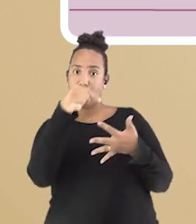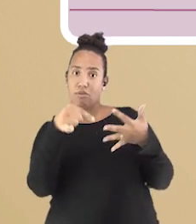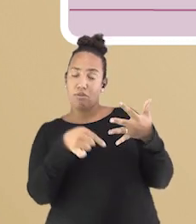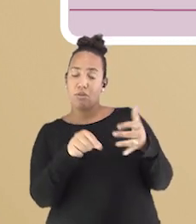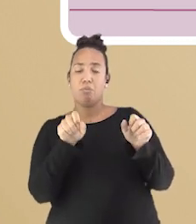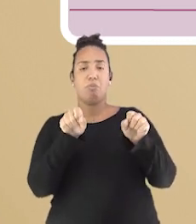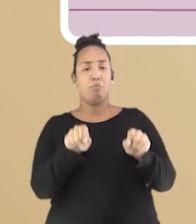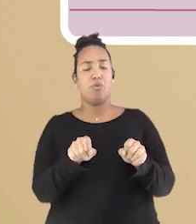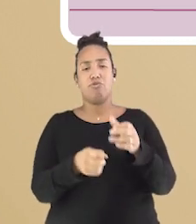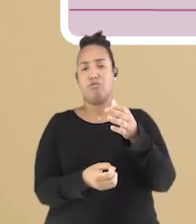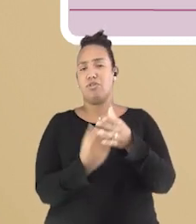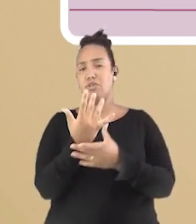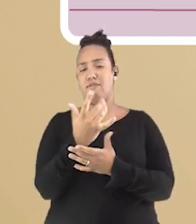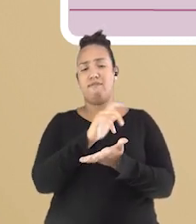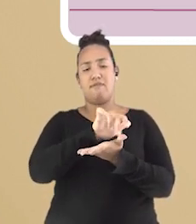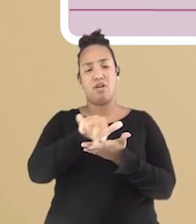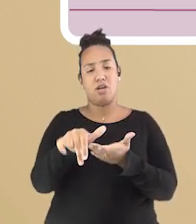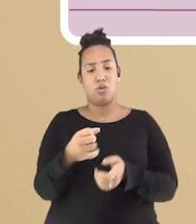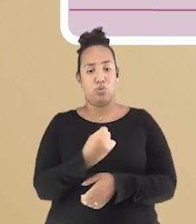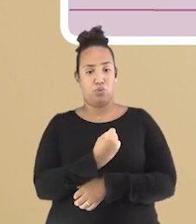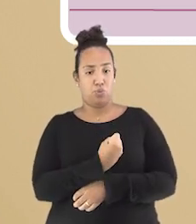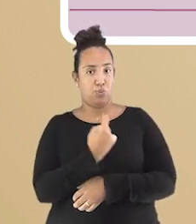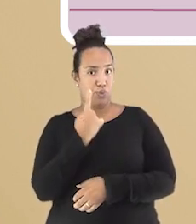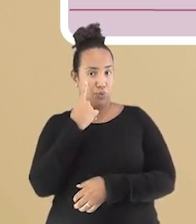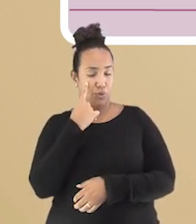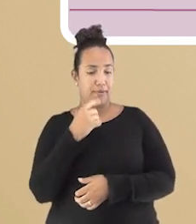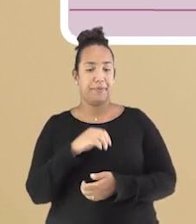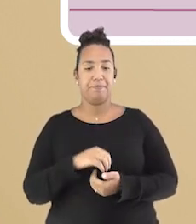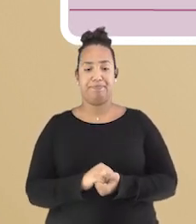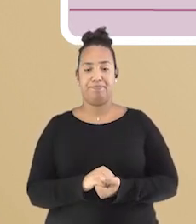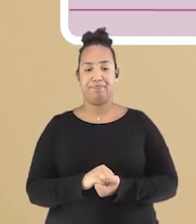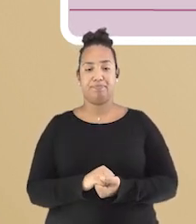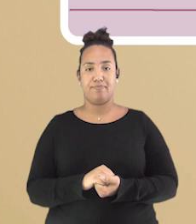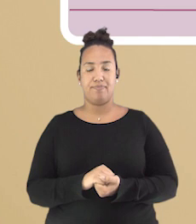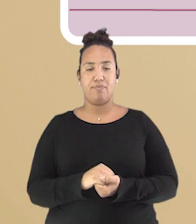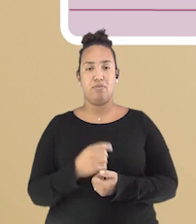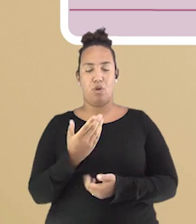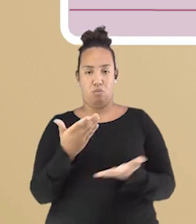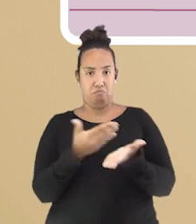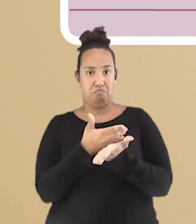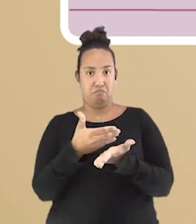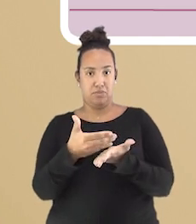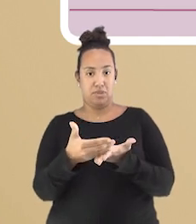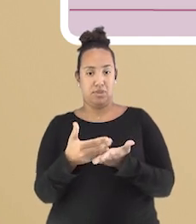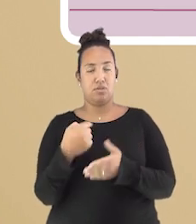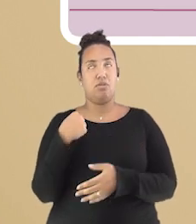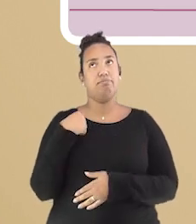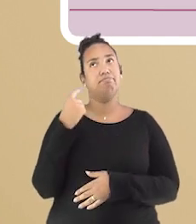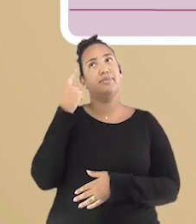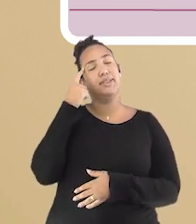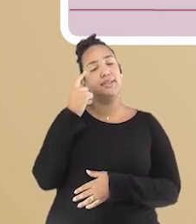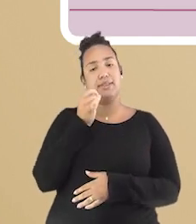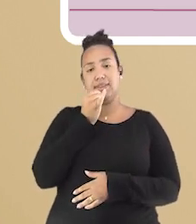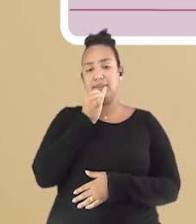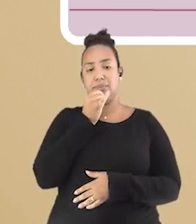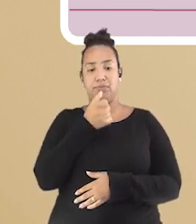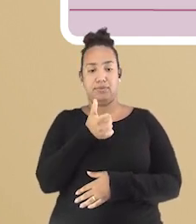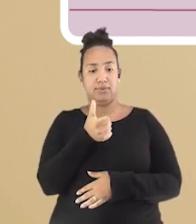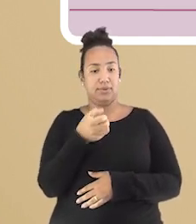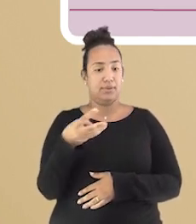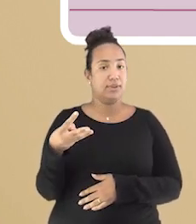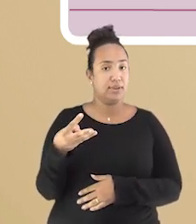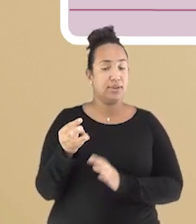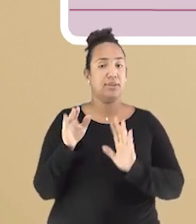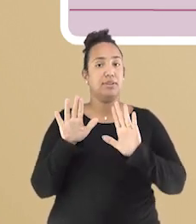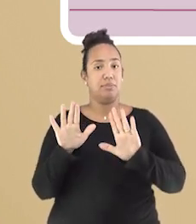qualquer número. Quer ver só? Começando com um número bem pequeno, eu pensei no 13. Mas eu sei que